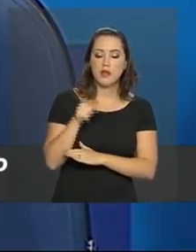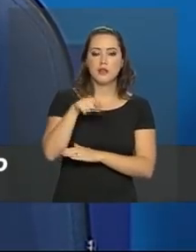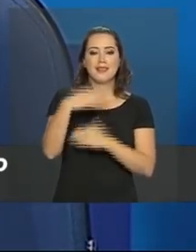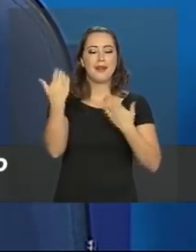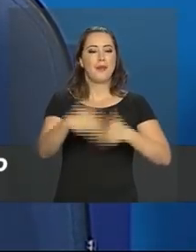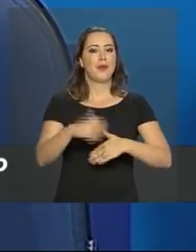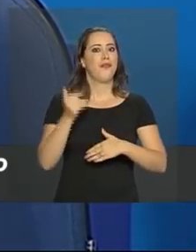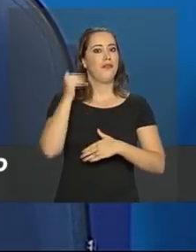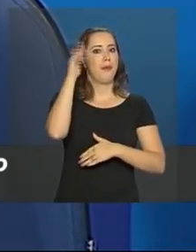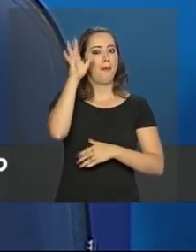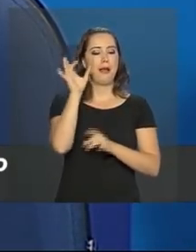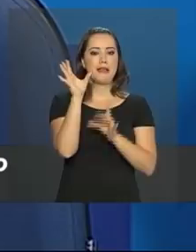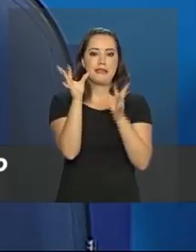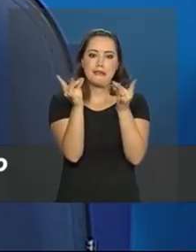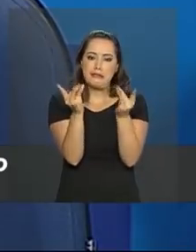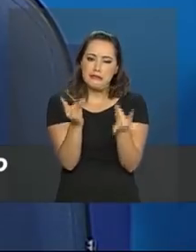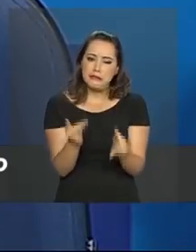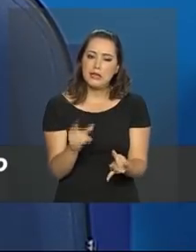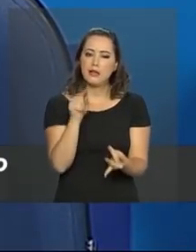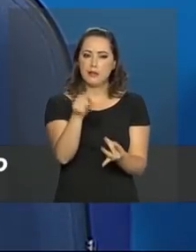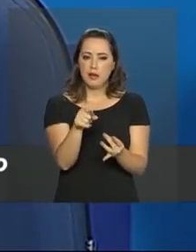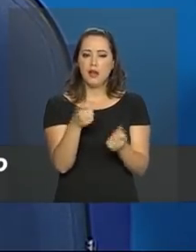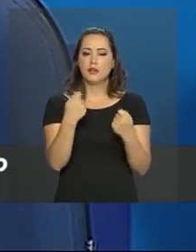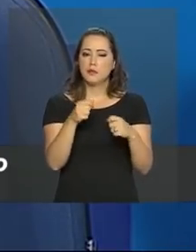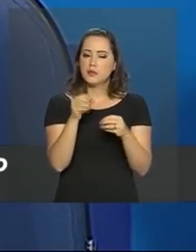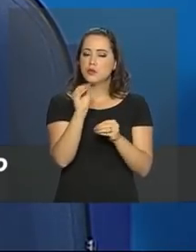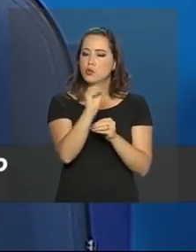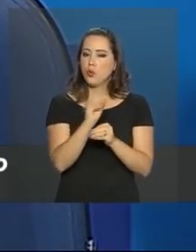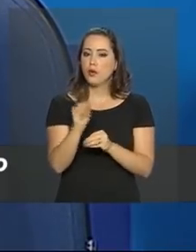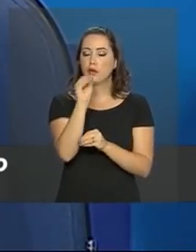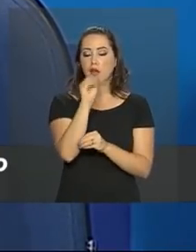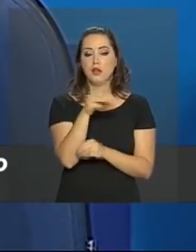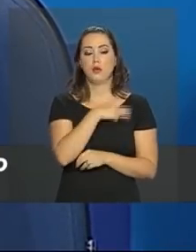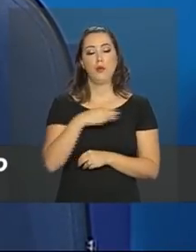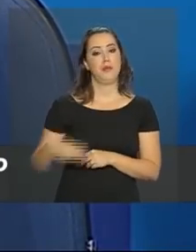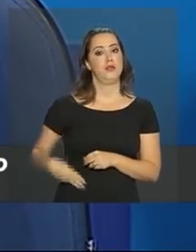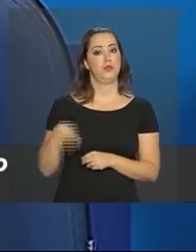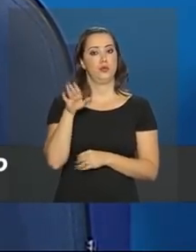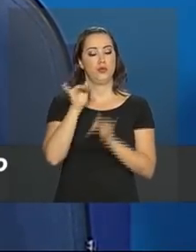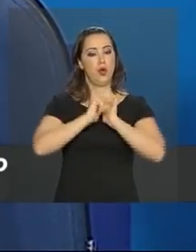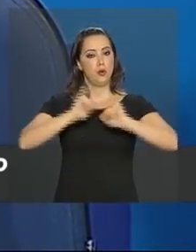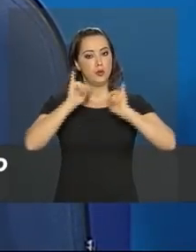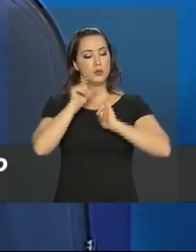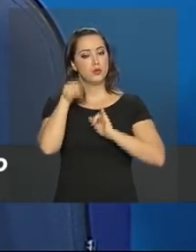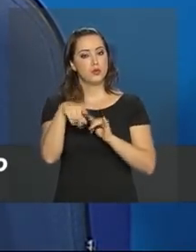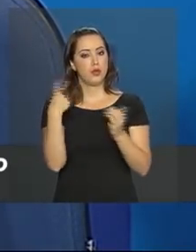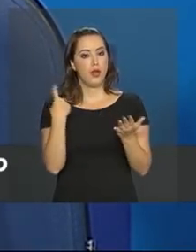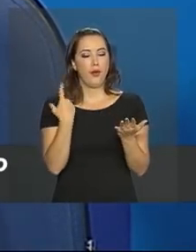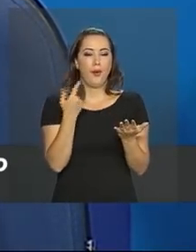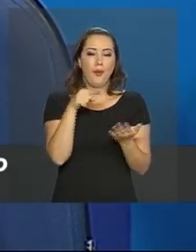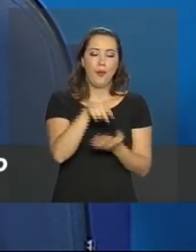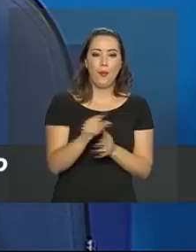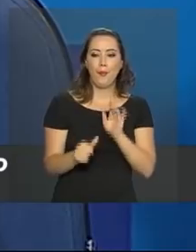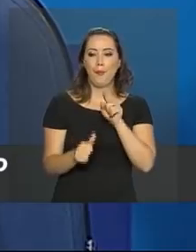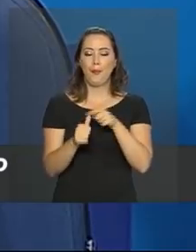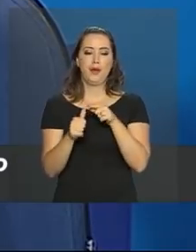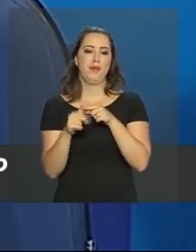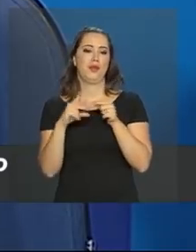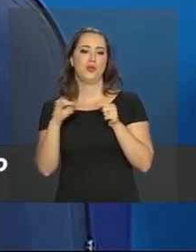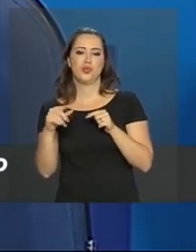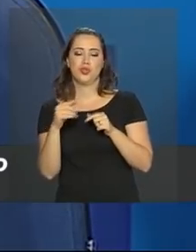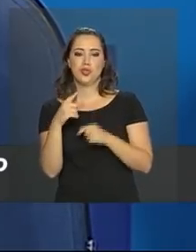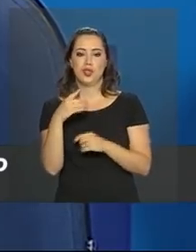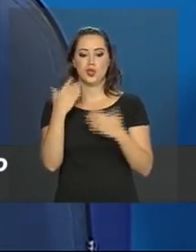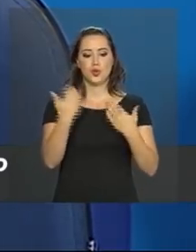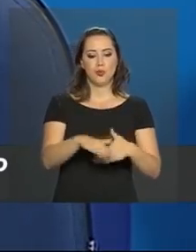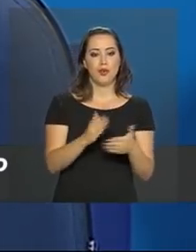delicada a parte mais delicada do exame que essa que o senhor ministro já anunciou que a coincidência do primeiro dia de provas com